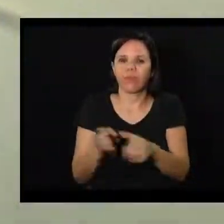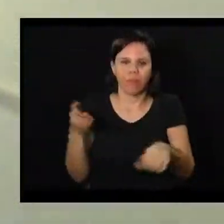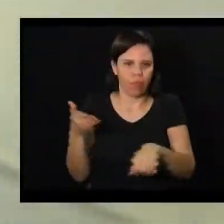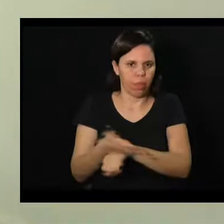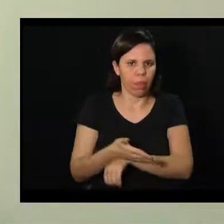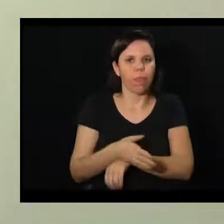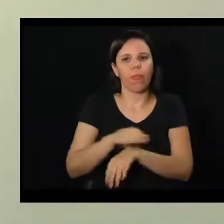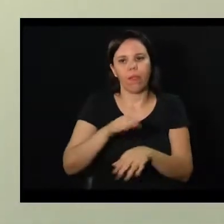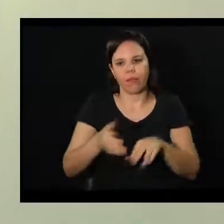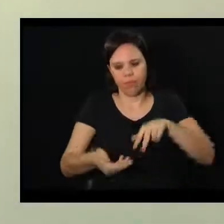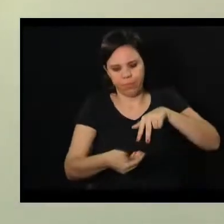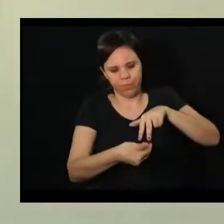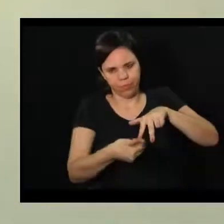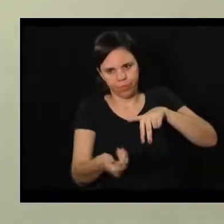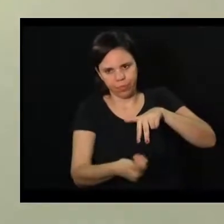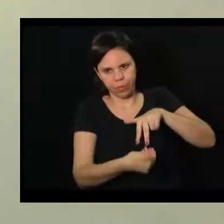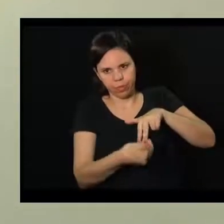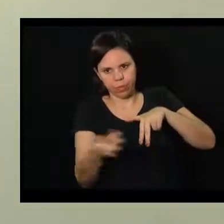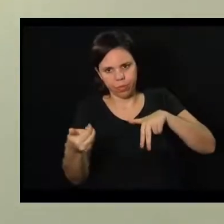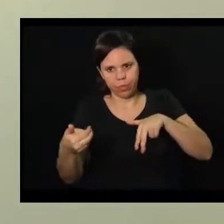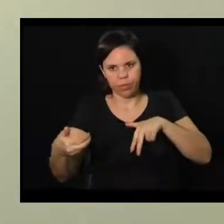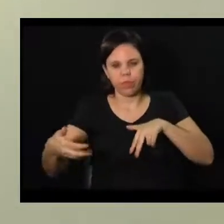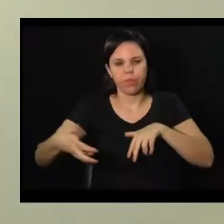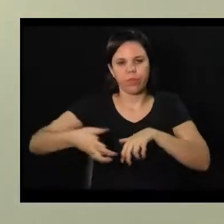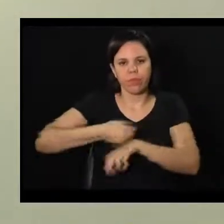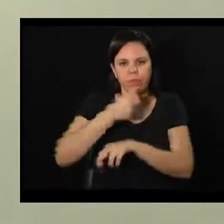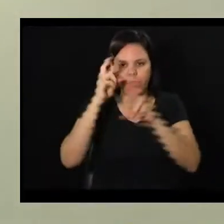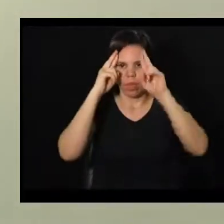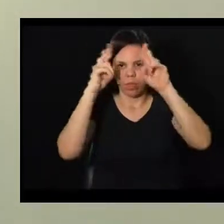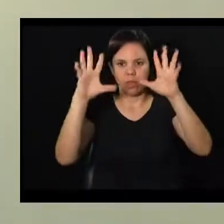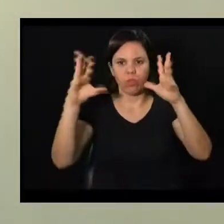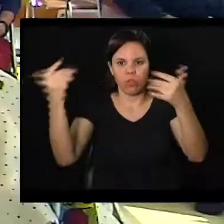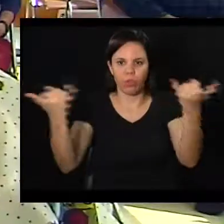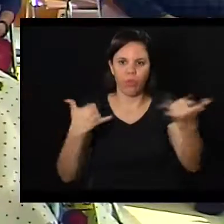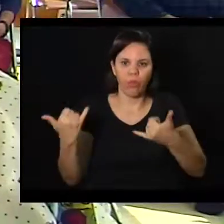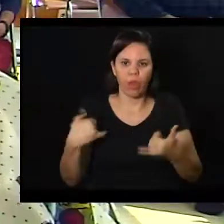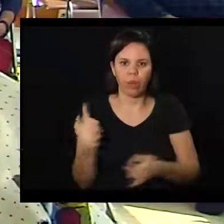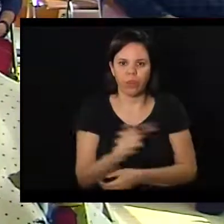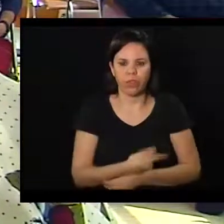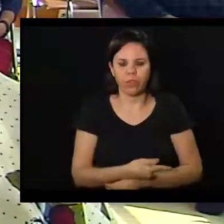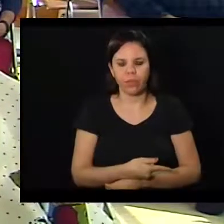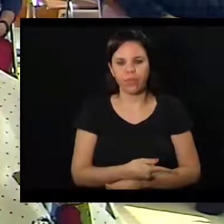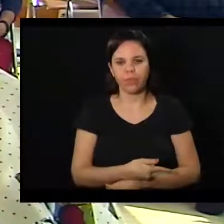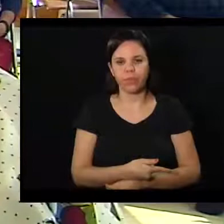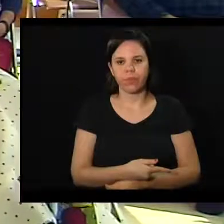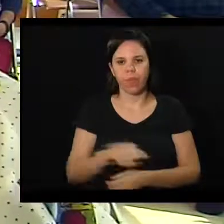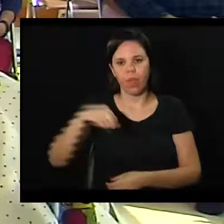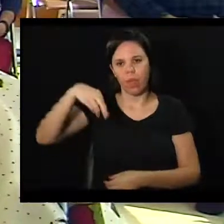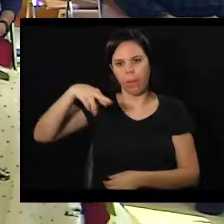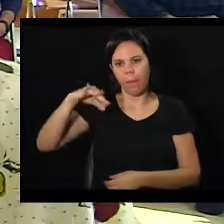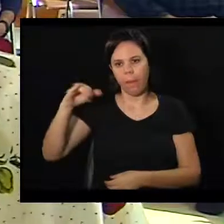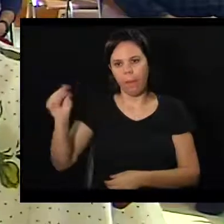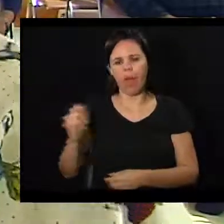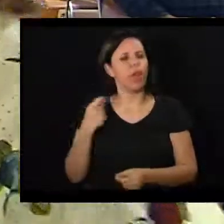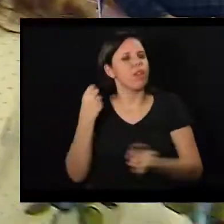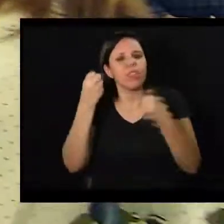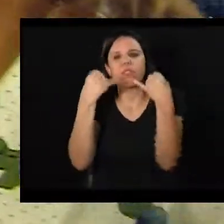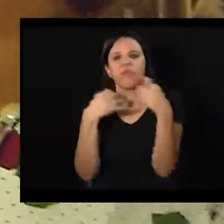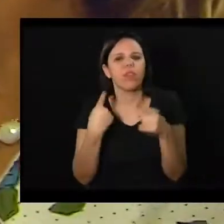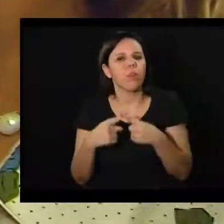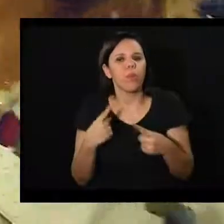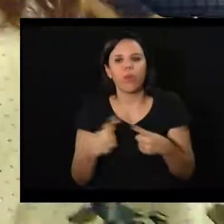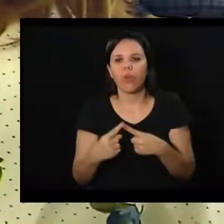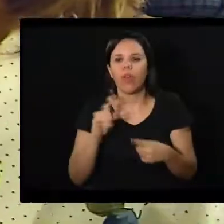tirar o tênis para poder respeitar, claro, tudo que eles vão falar pra gente. A Maria Aparecida conta pra gente o porquê desse